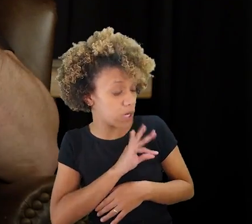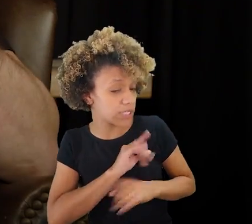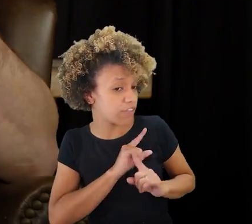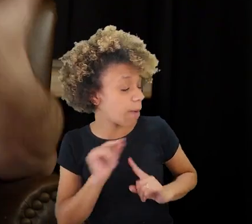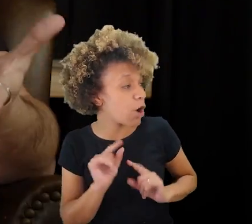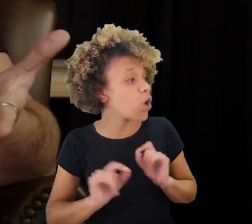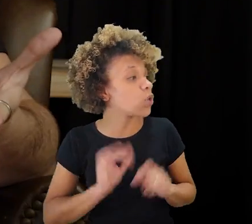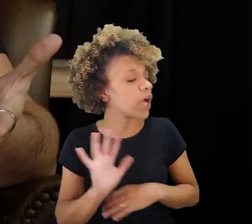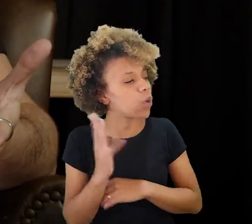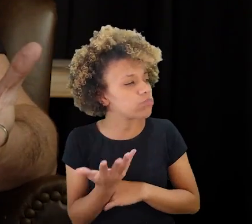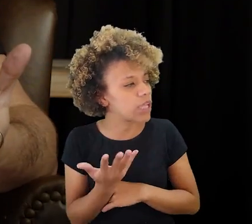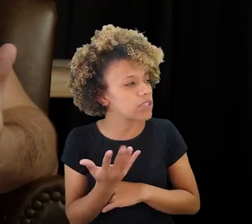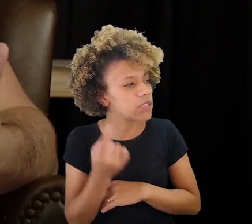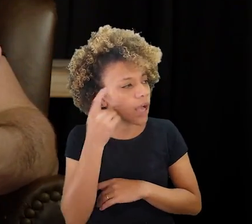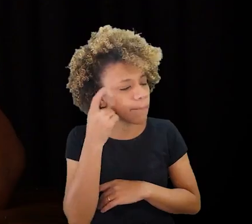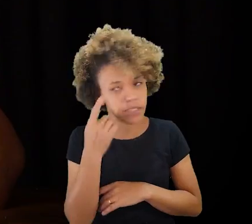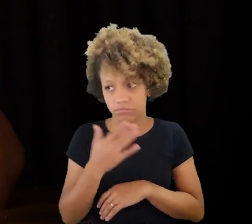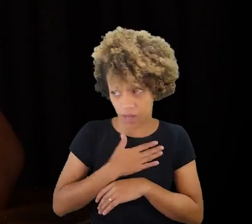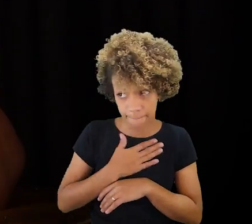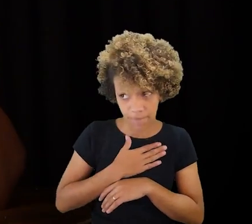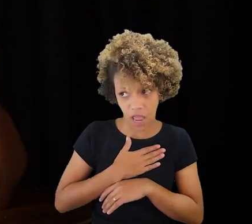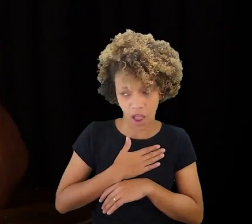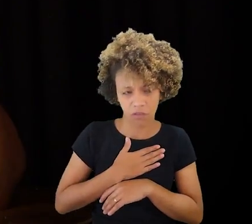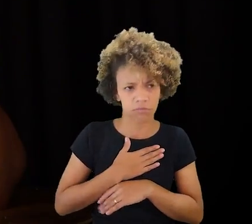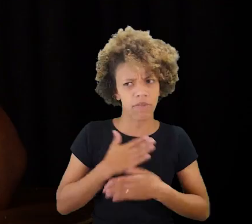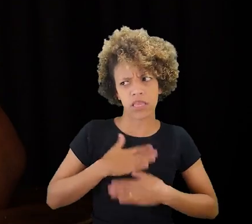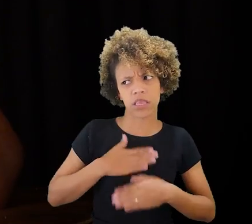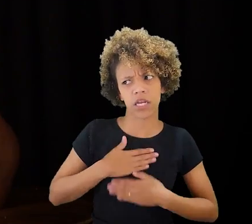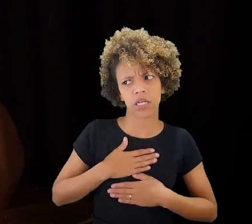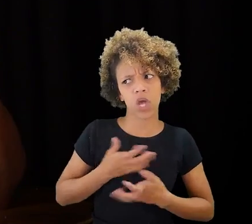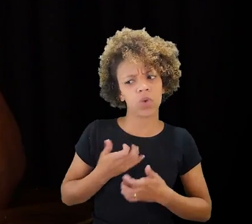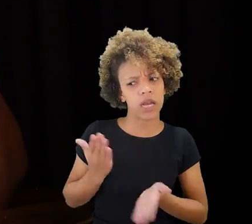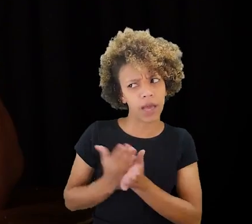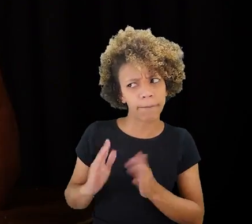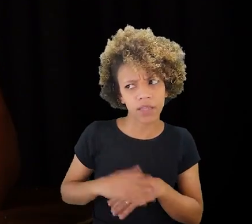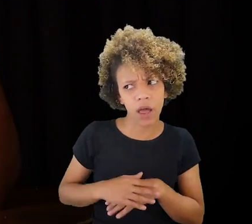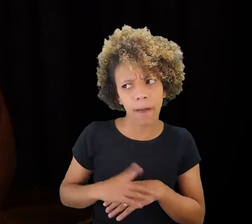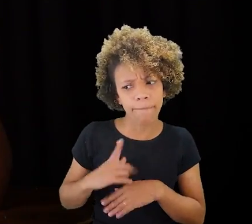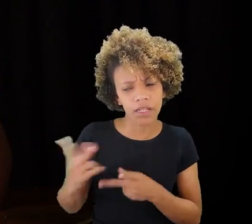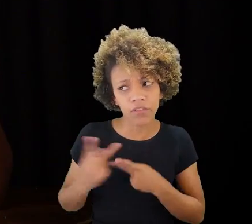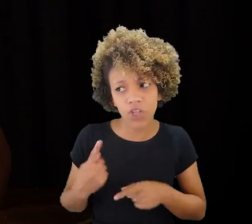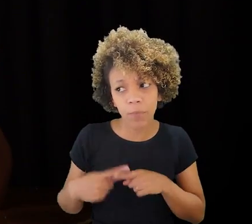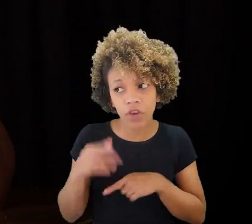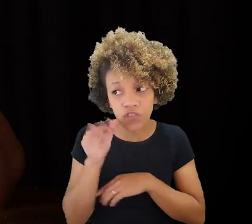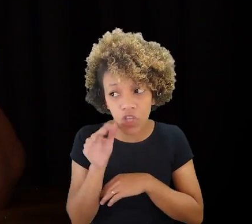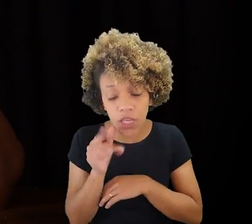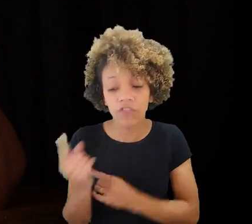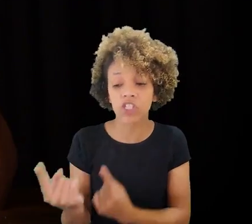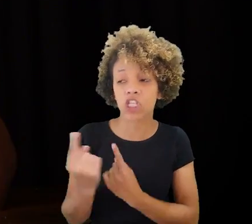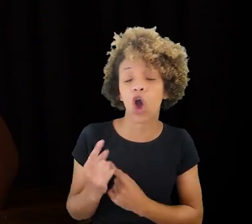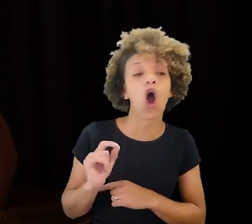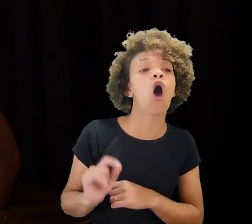embora que que acontece na tua cabeça não na minha na minha eu tava tranquilo Tava louco para acabar aquilo ali para mim ter visita porque os funcionários